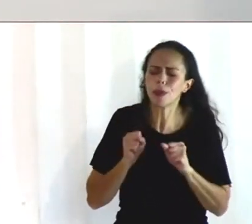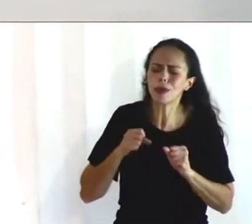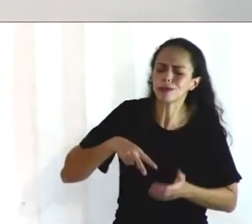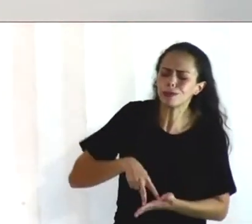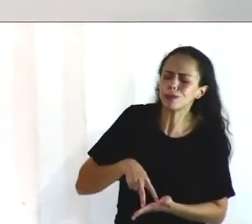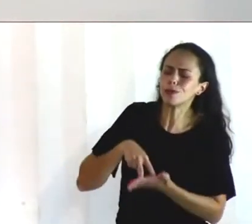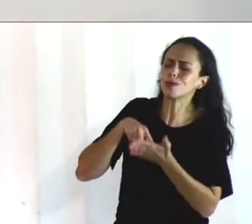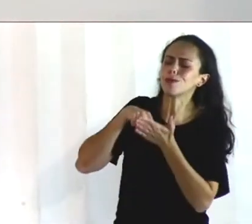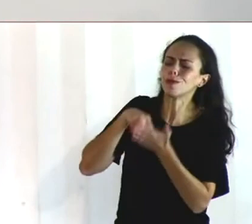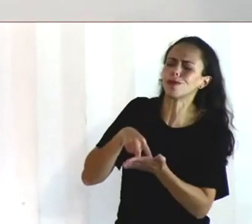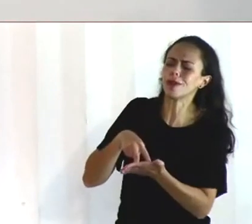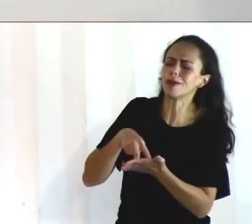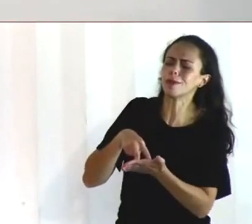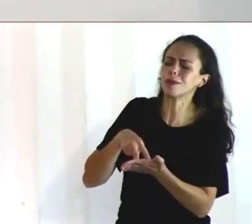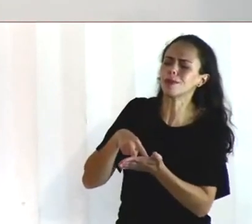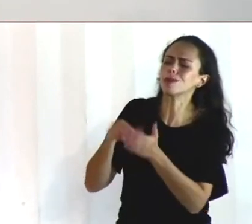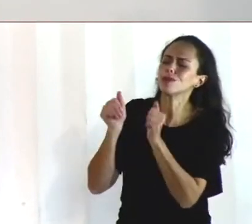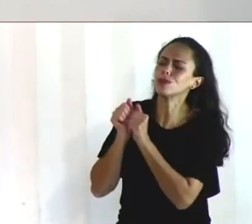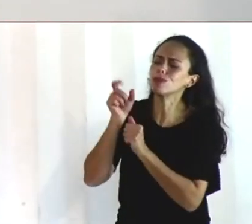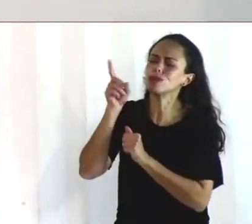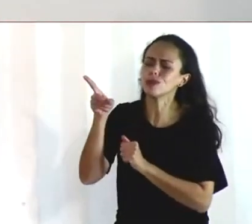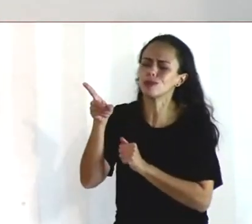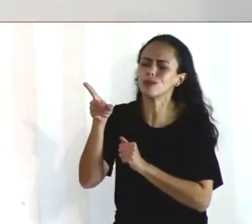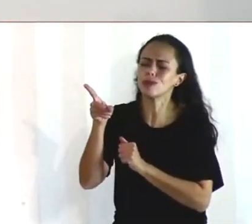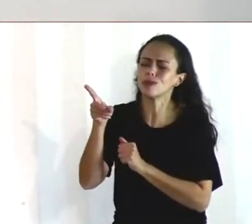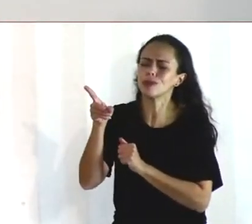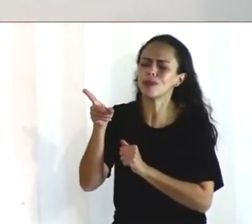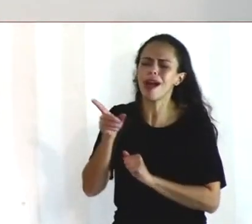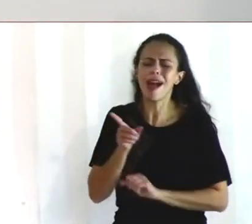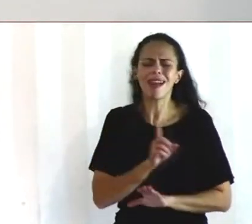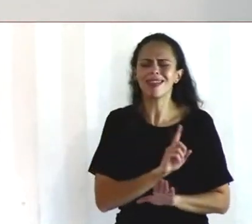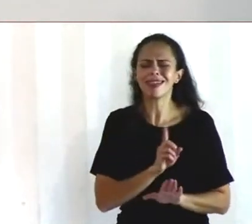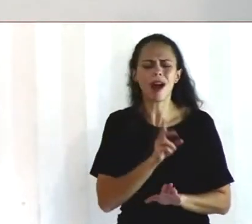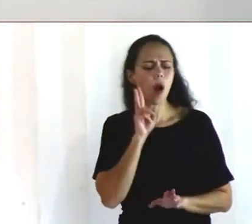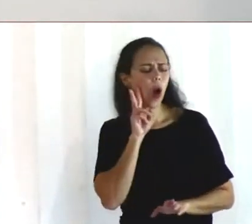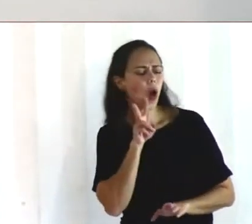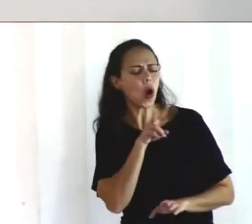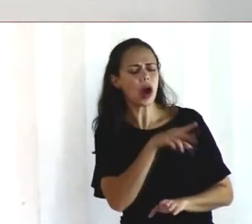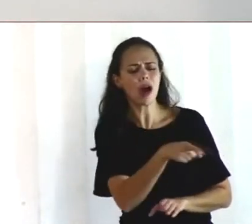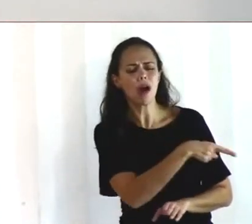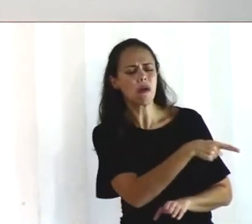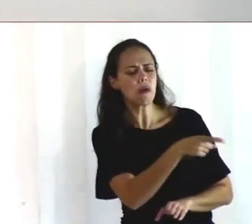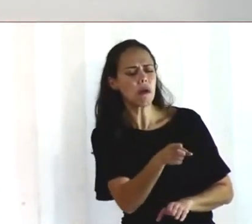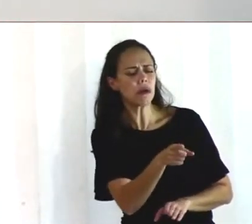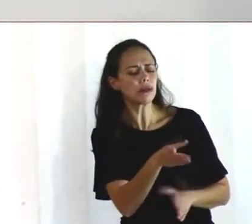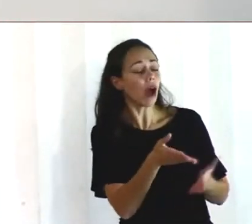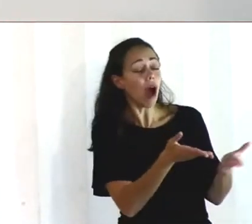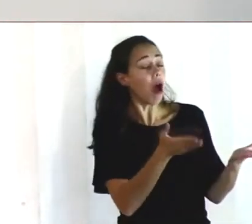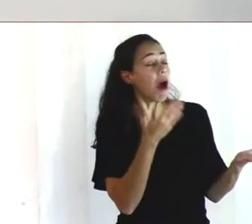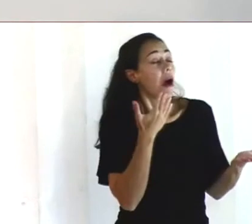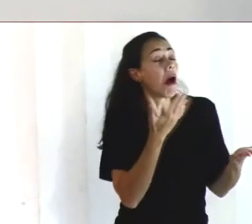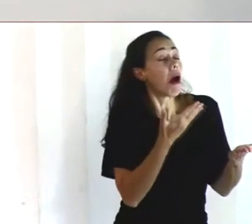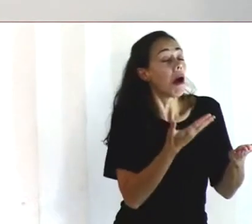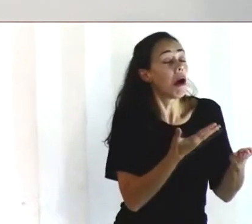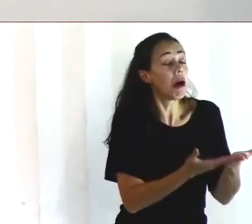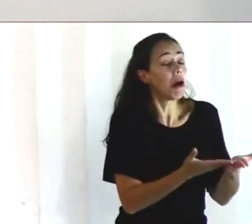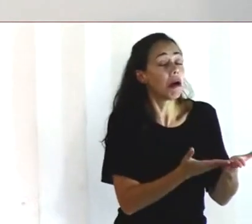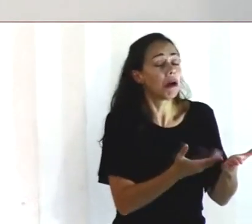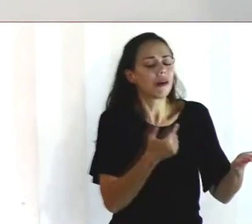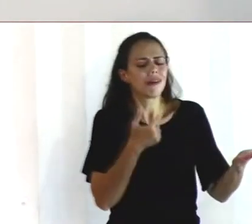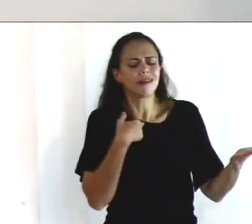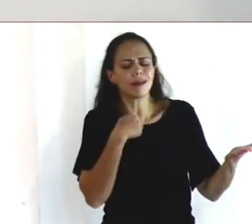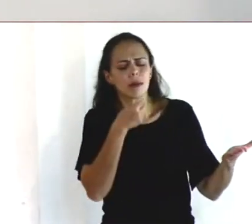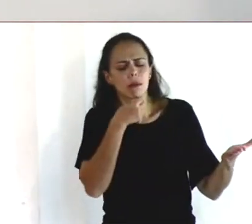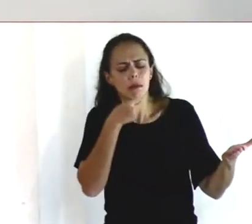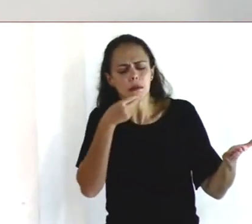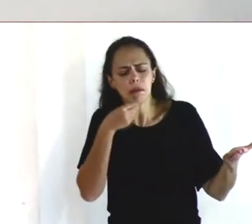permanecendo doentes a nós mesmos. Tem misericórdia de nós, eu te peço. Se o Senhor encontrar um enfermo espiritualmente falando